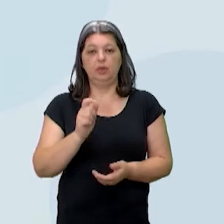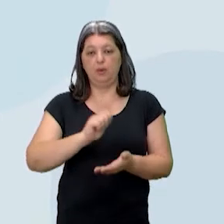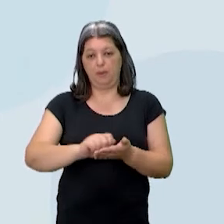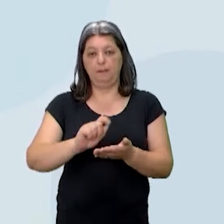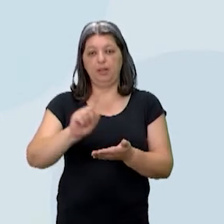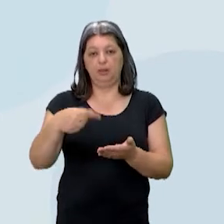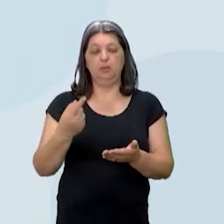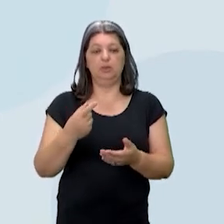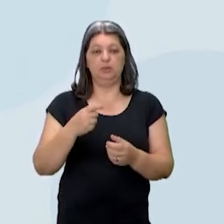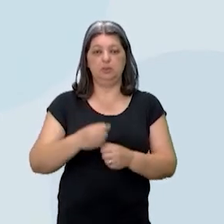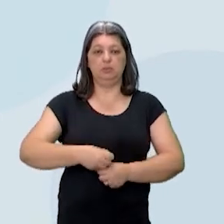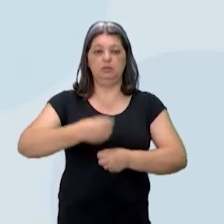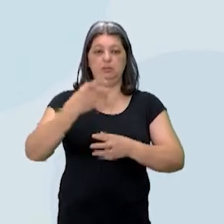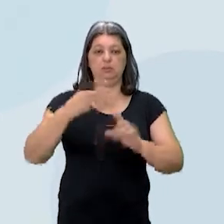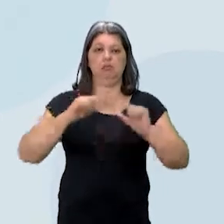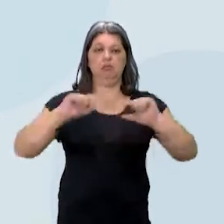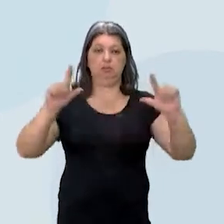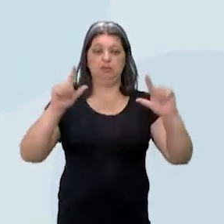resposta para vocês.